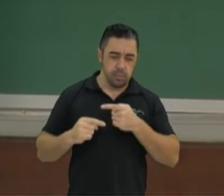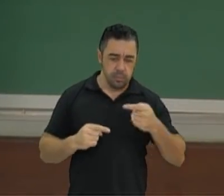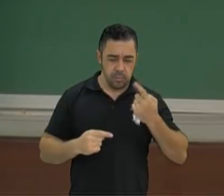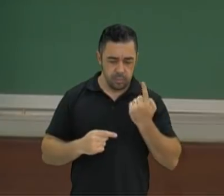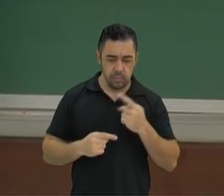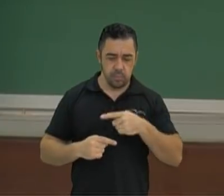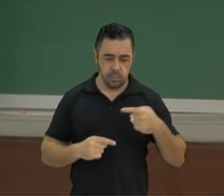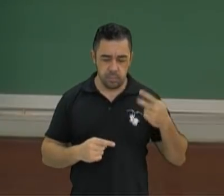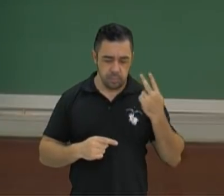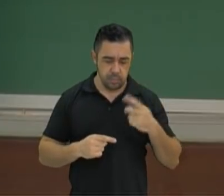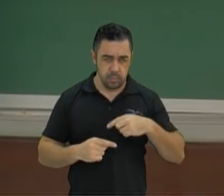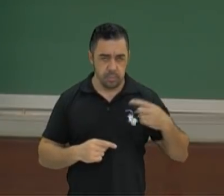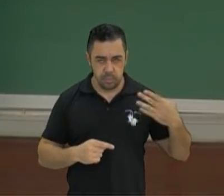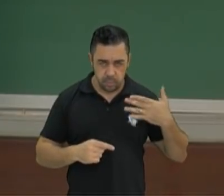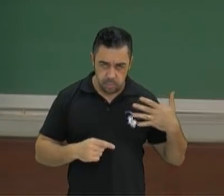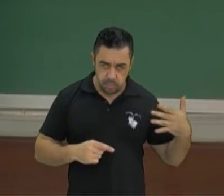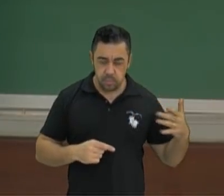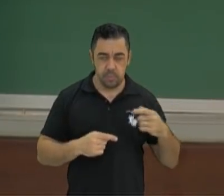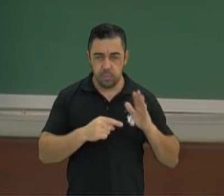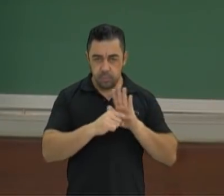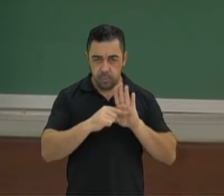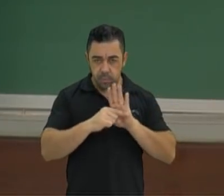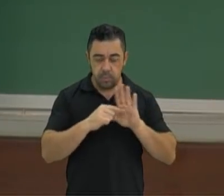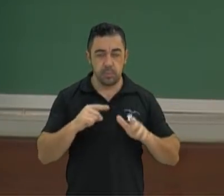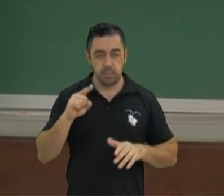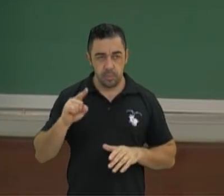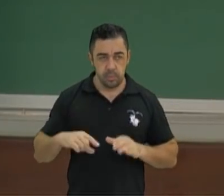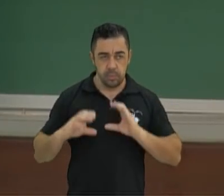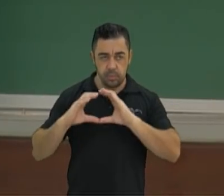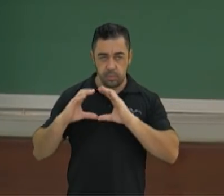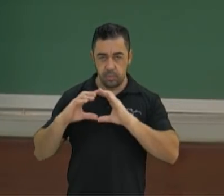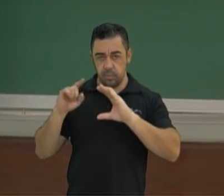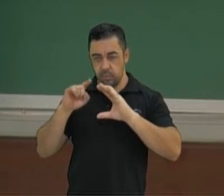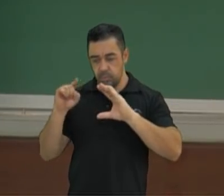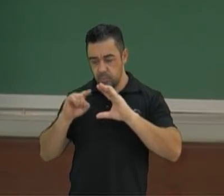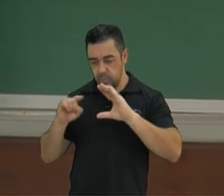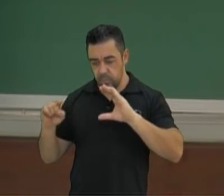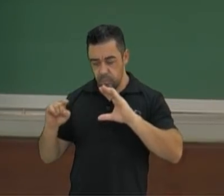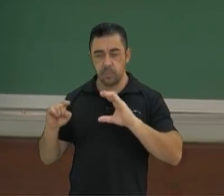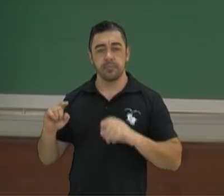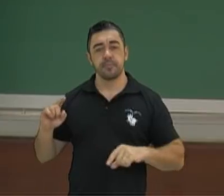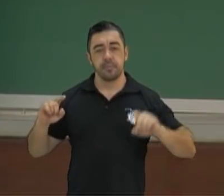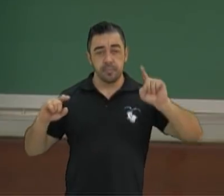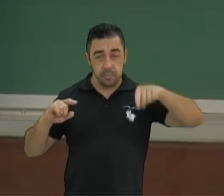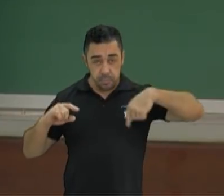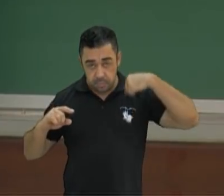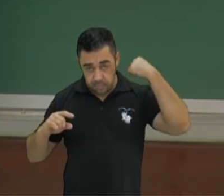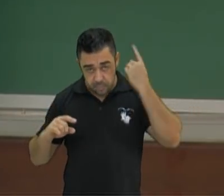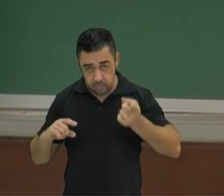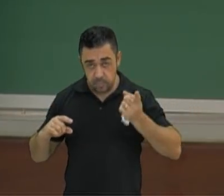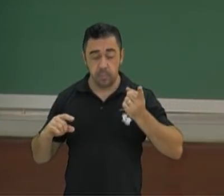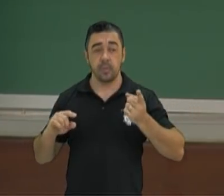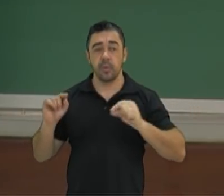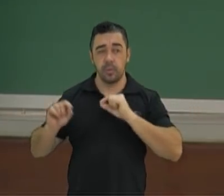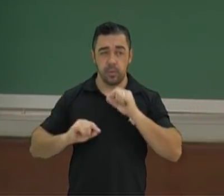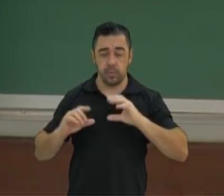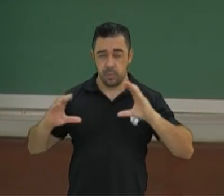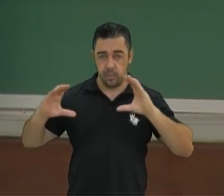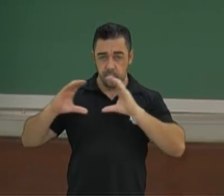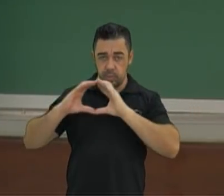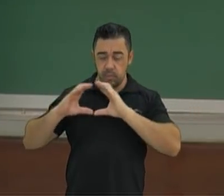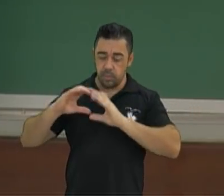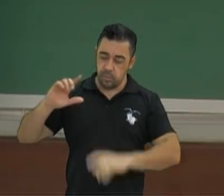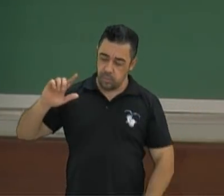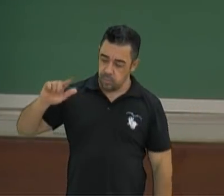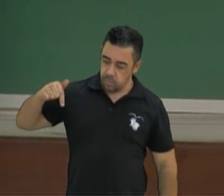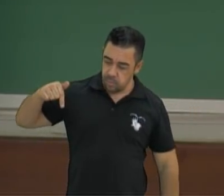também os números negativos e inteiros, né? E depois, quem abrange os números naturais e os